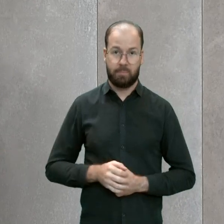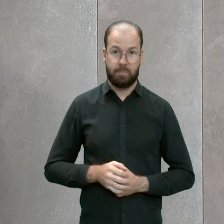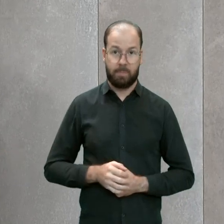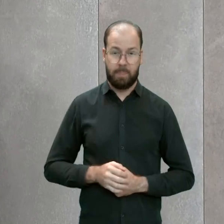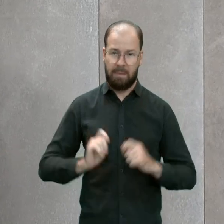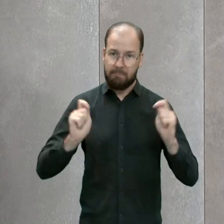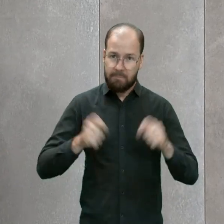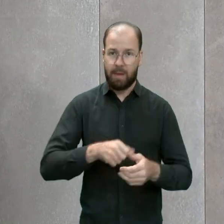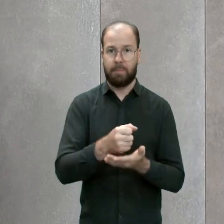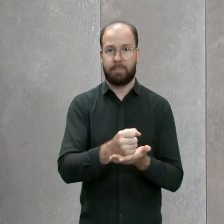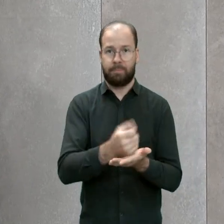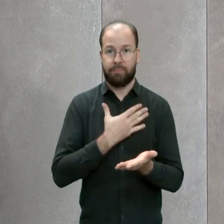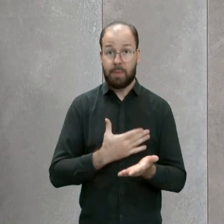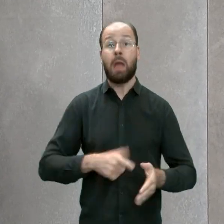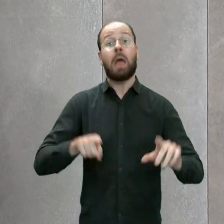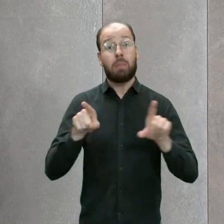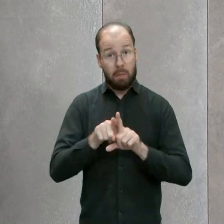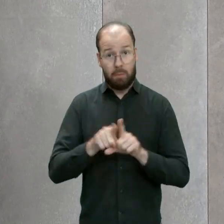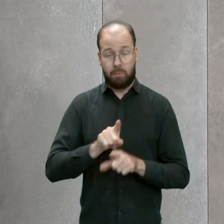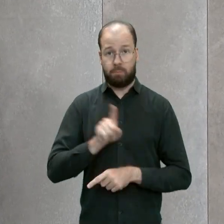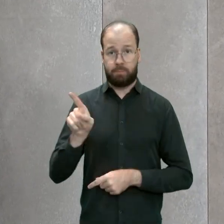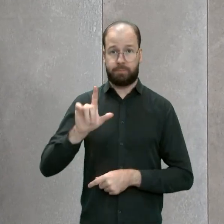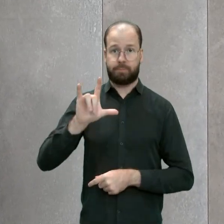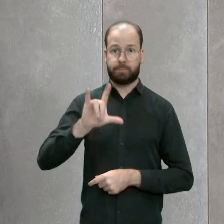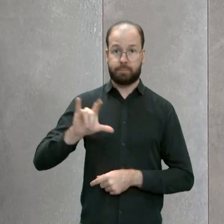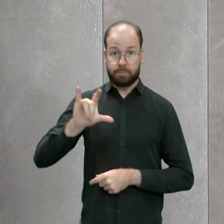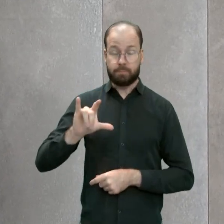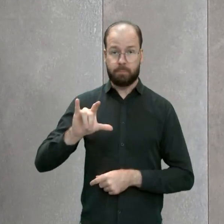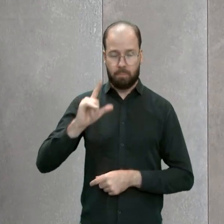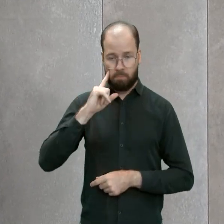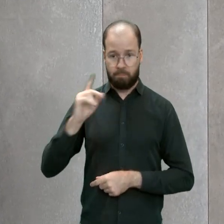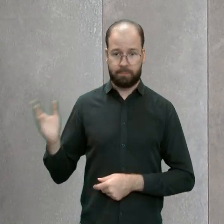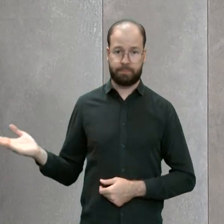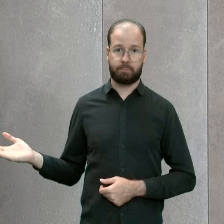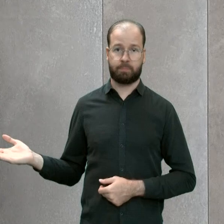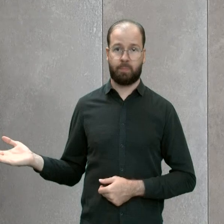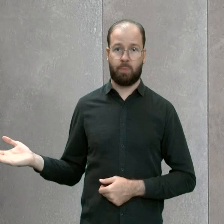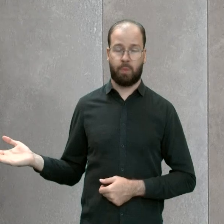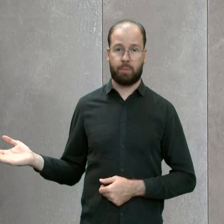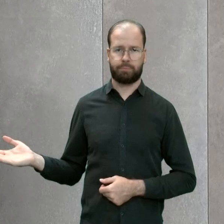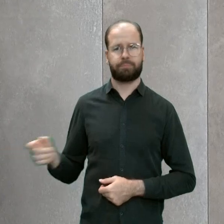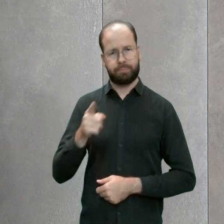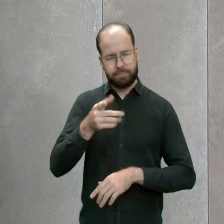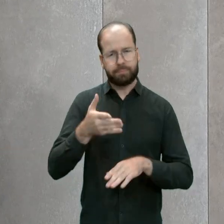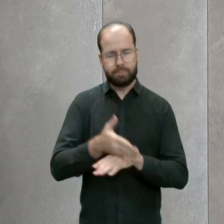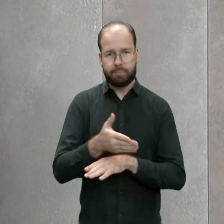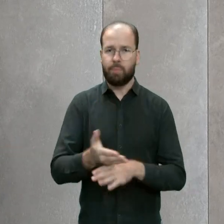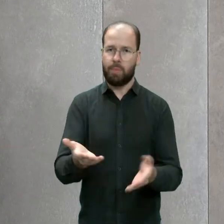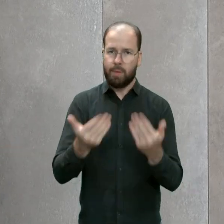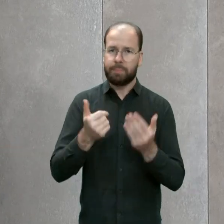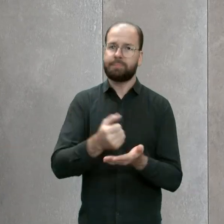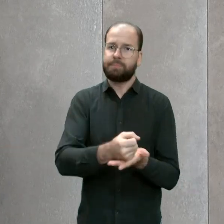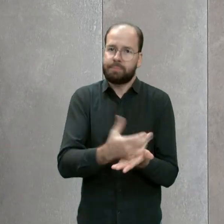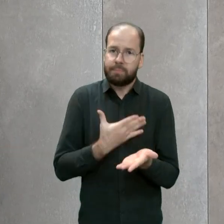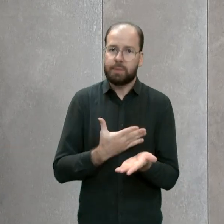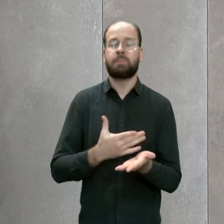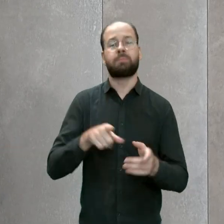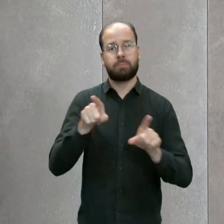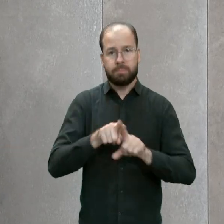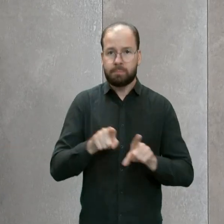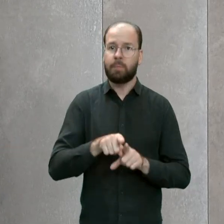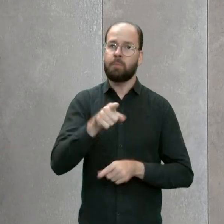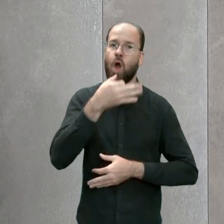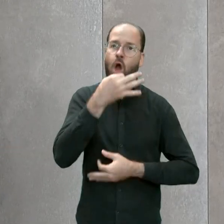629-9181-1406. Vai lá no nosso Instagram também, @TVUFG, e participe com a gente, mande a sua mensagem, mande também